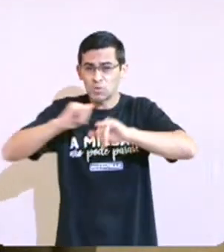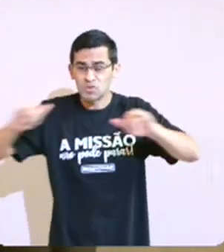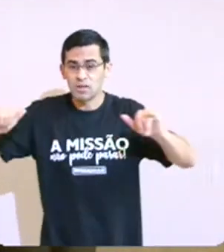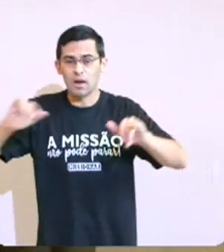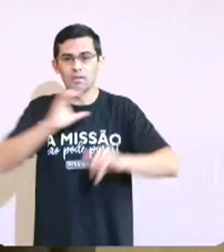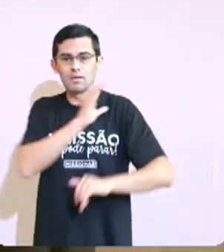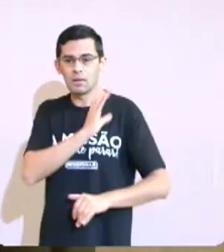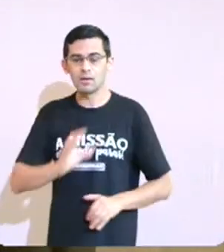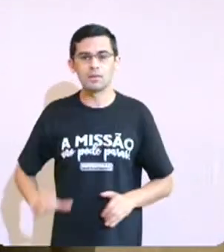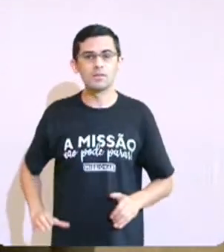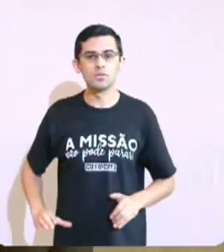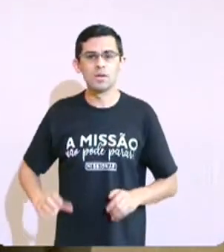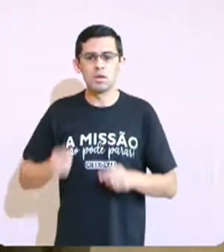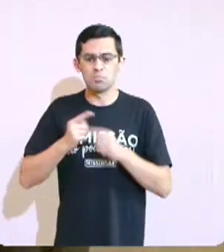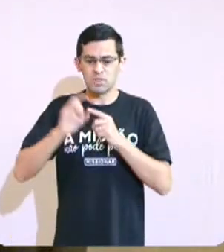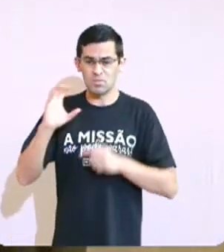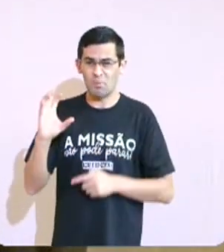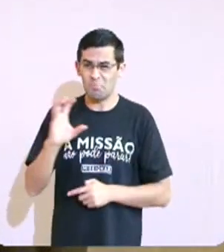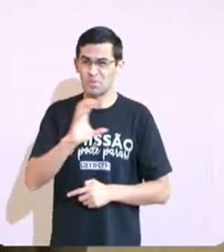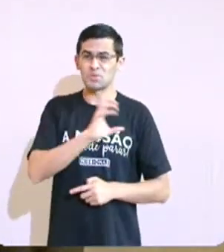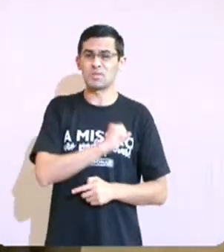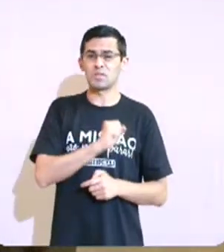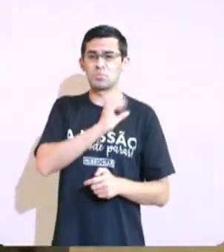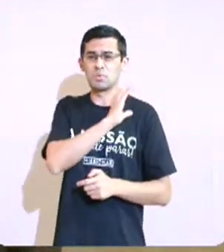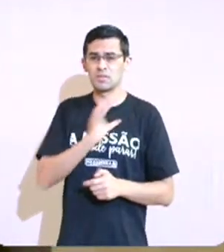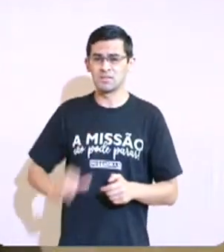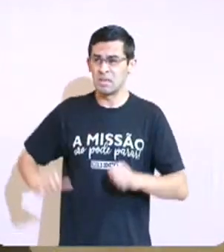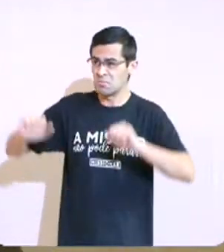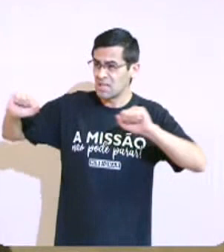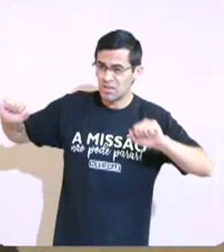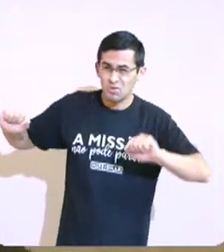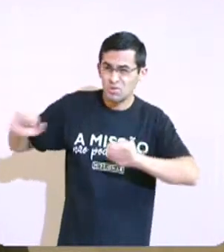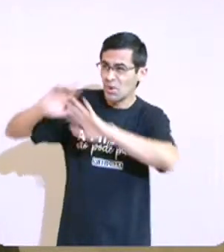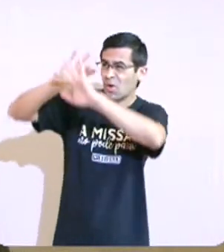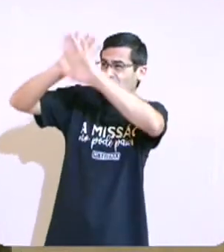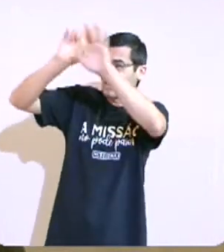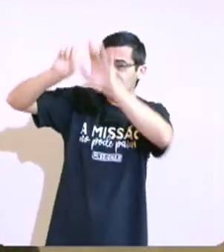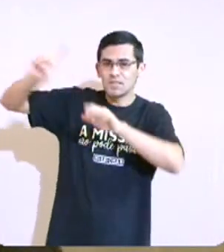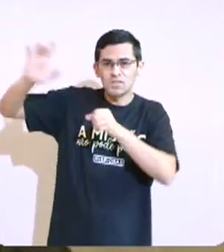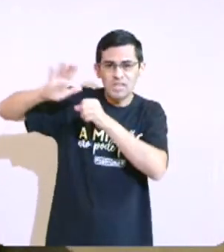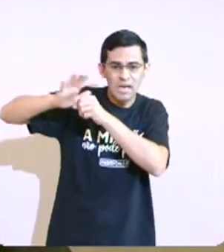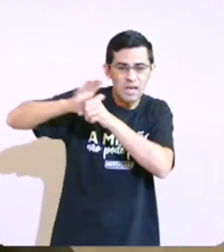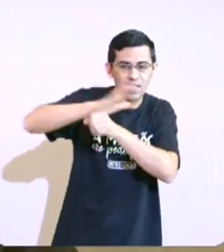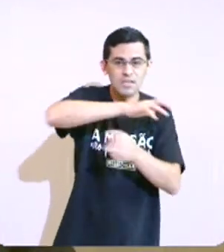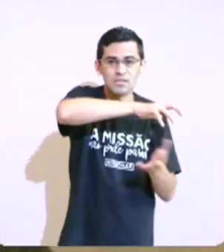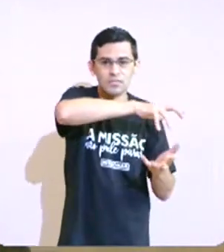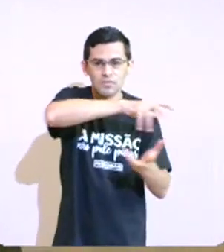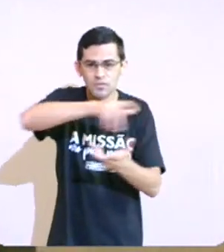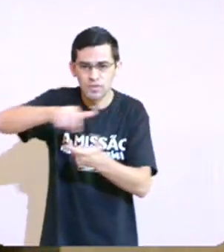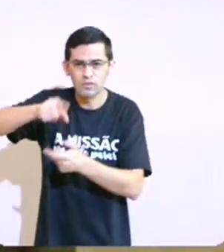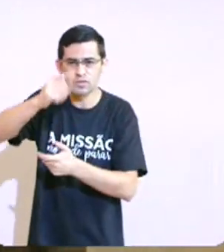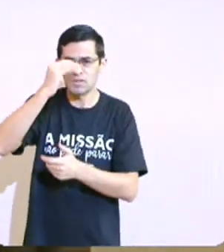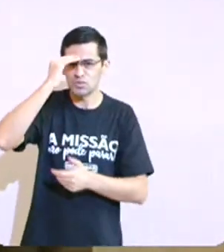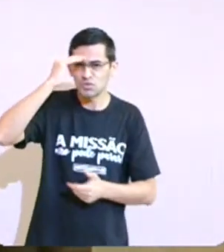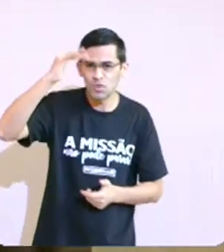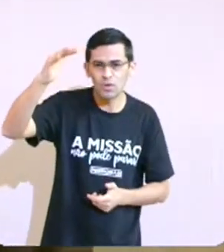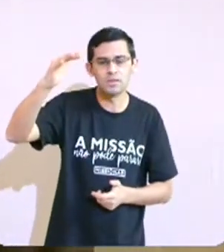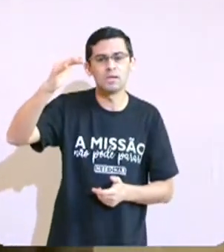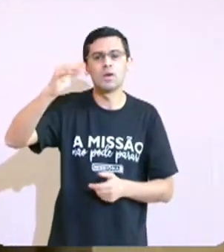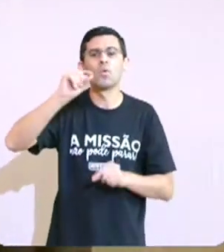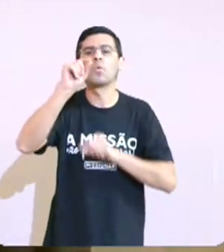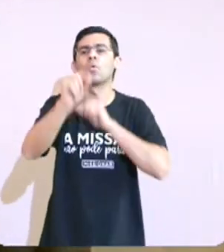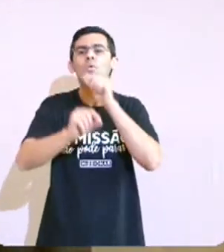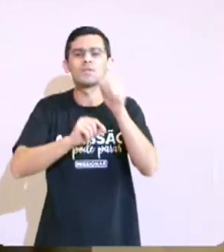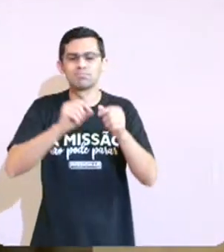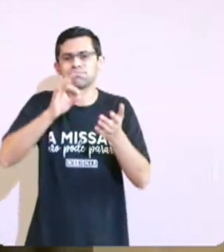apaixonado por Cristo, para que a glória do Senhor cubra toda a terra? É este o seu sonho? Que